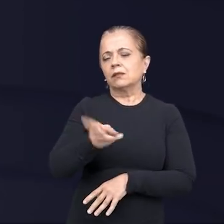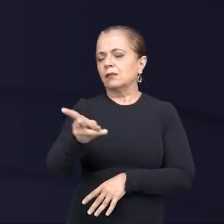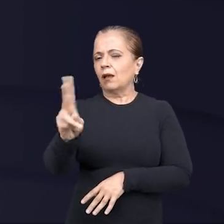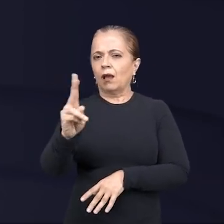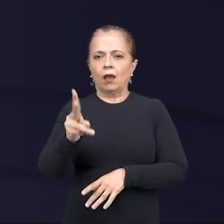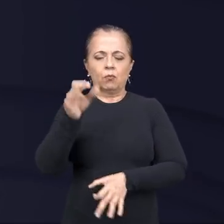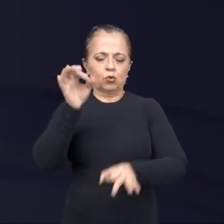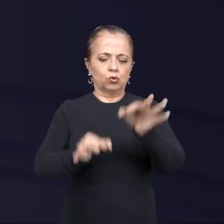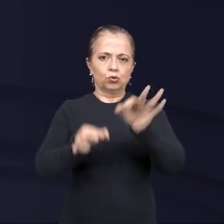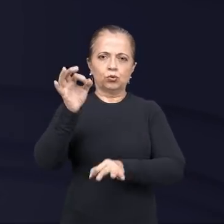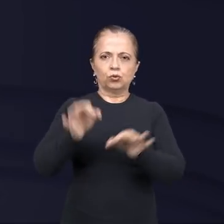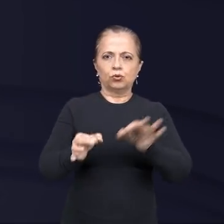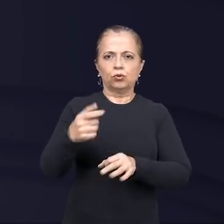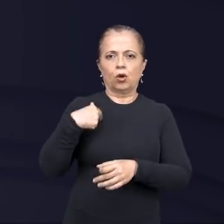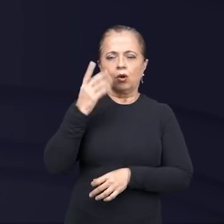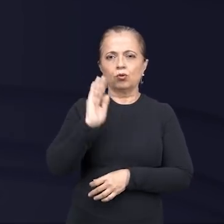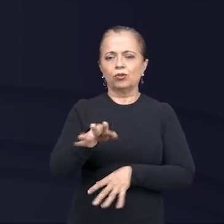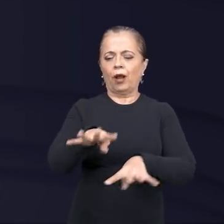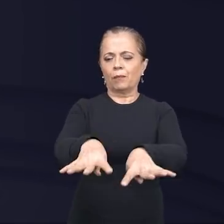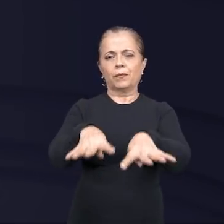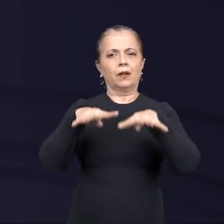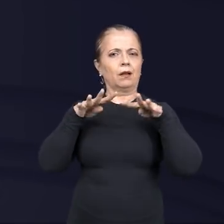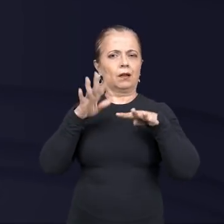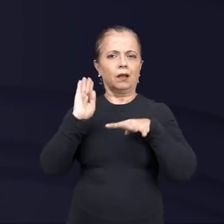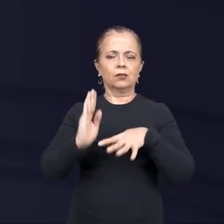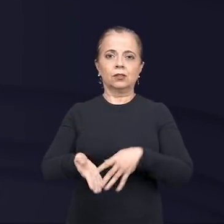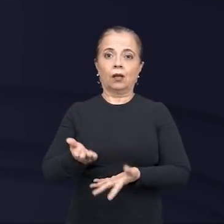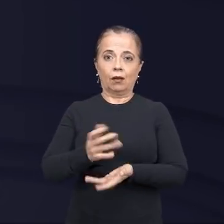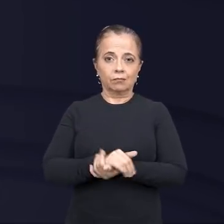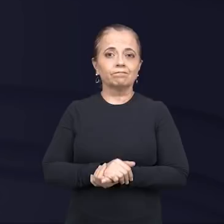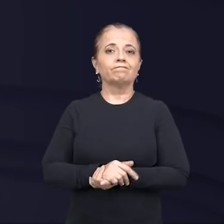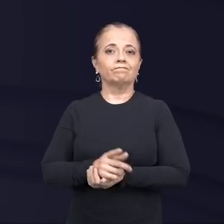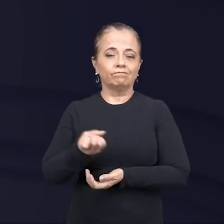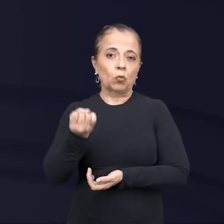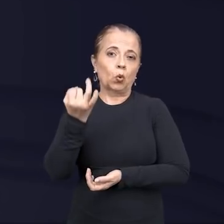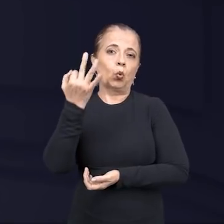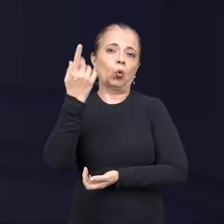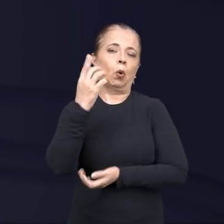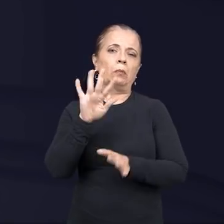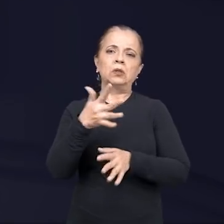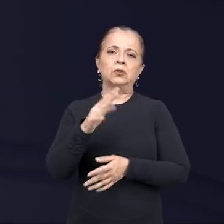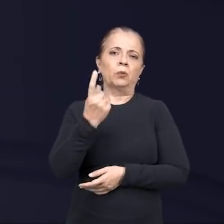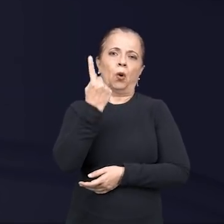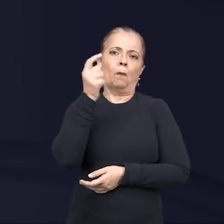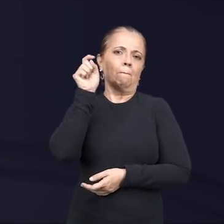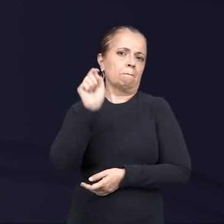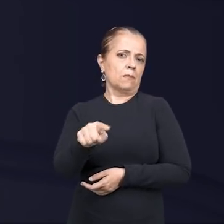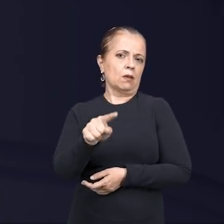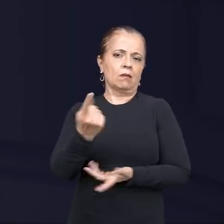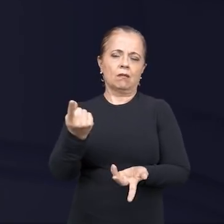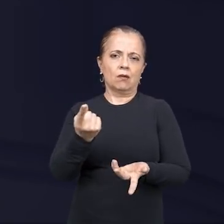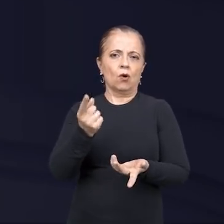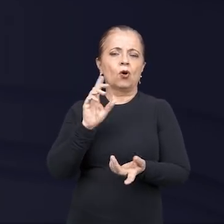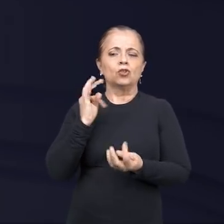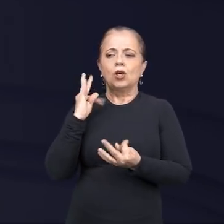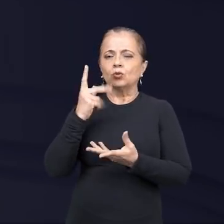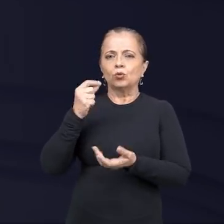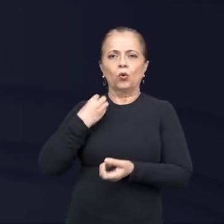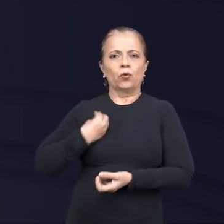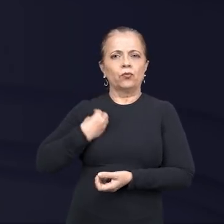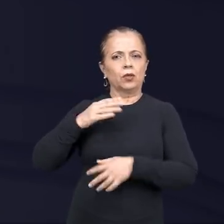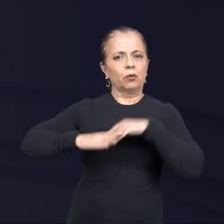muita frequência, eu fiz muitos plenários na minha vida, eu acredito aí que em torno de uns 1000 plenários já em toda